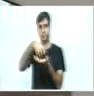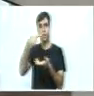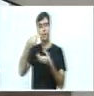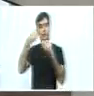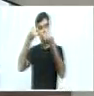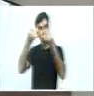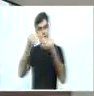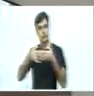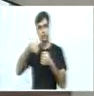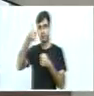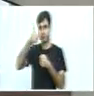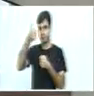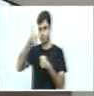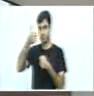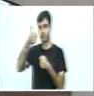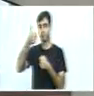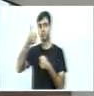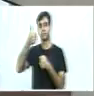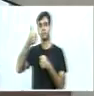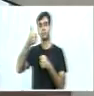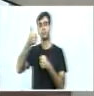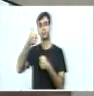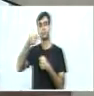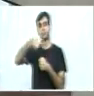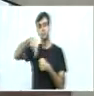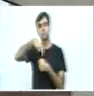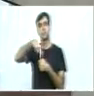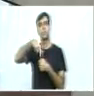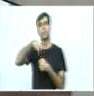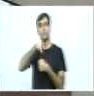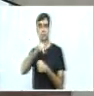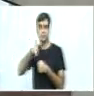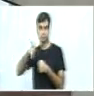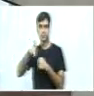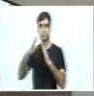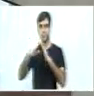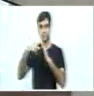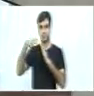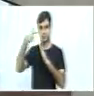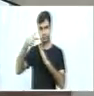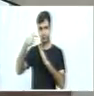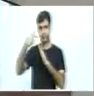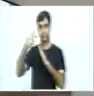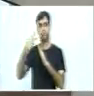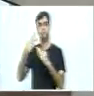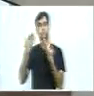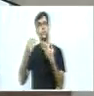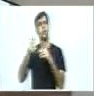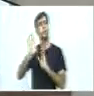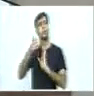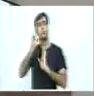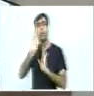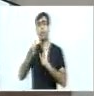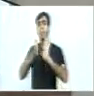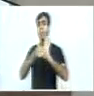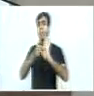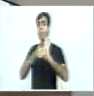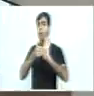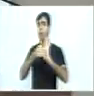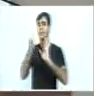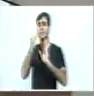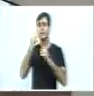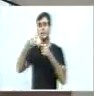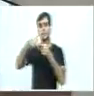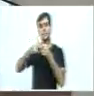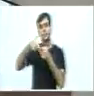encaminhar, primeiramente, a nossa presidente da Câmara Municipal, uma sugestão de